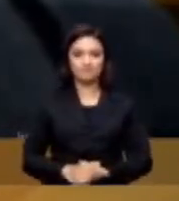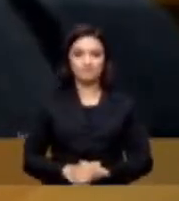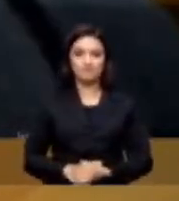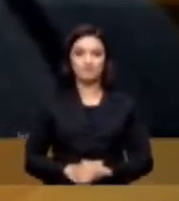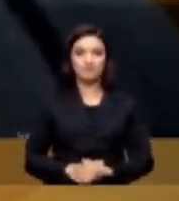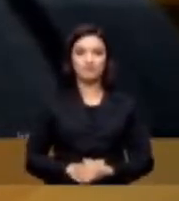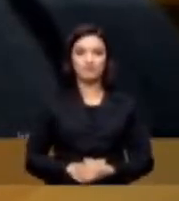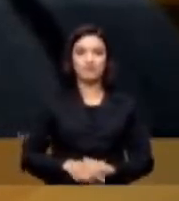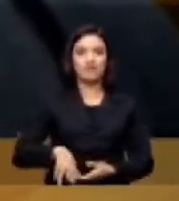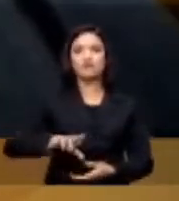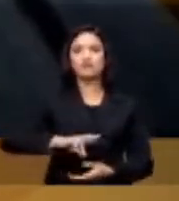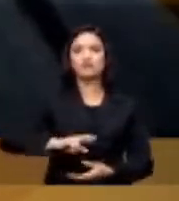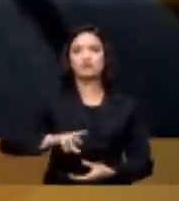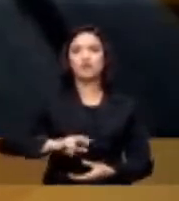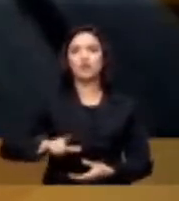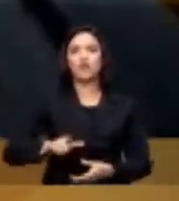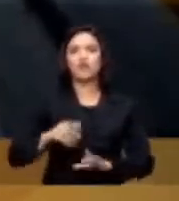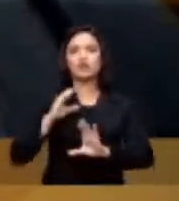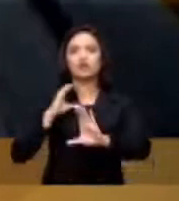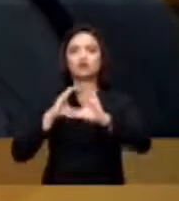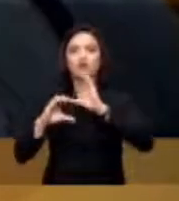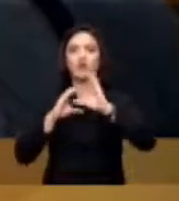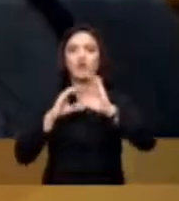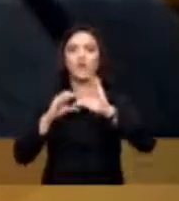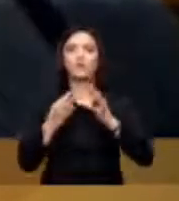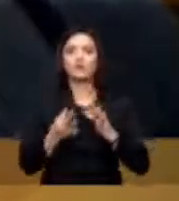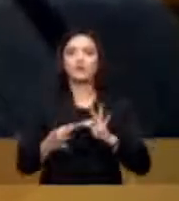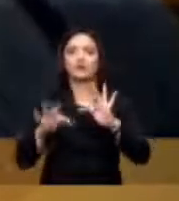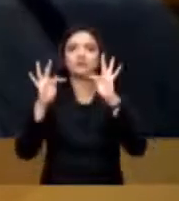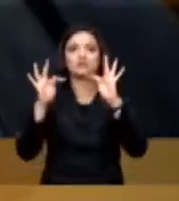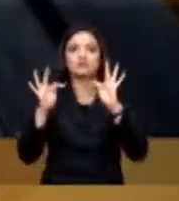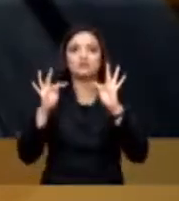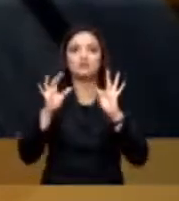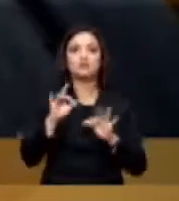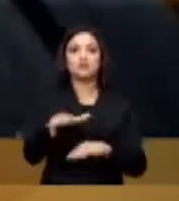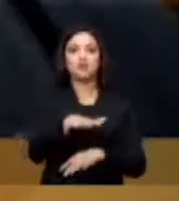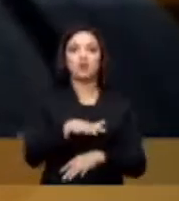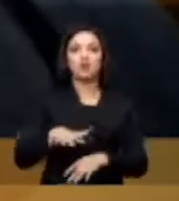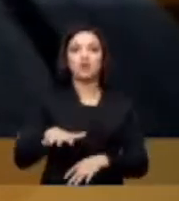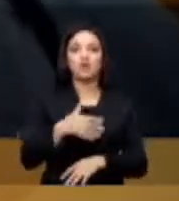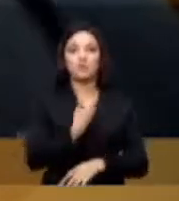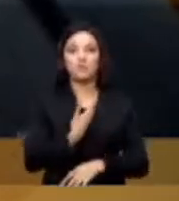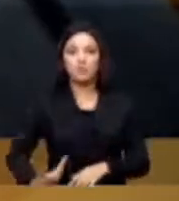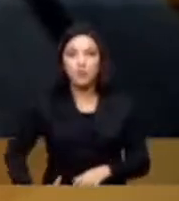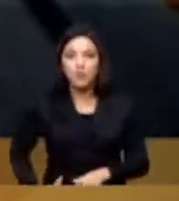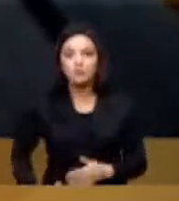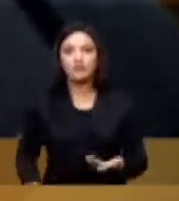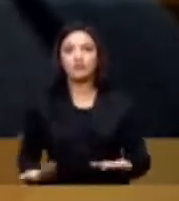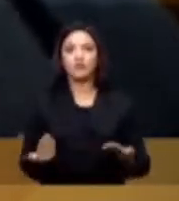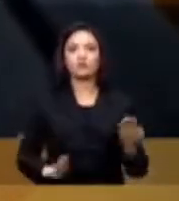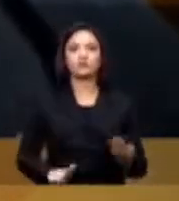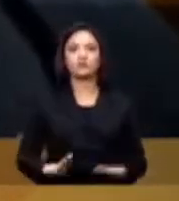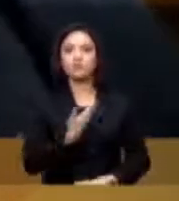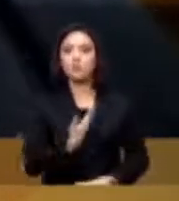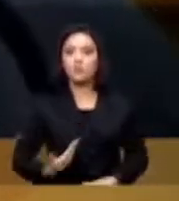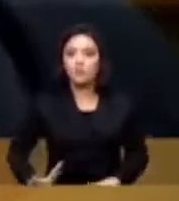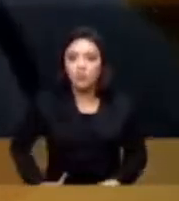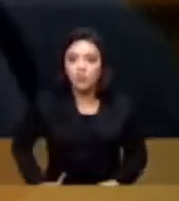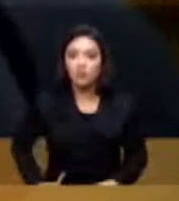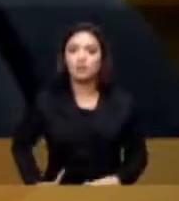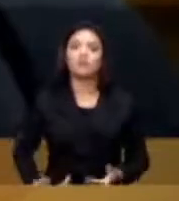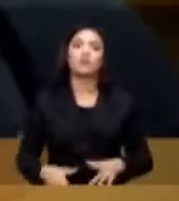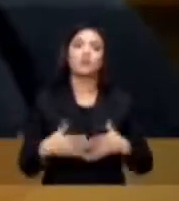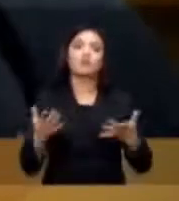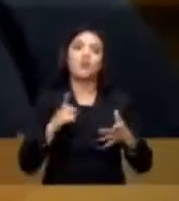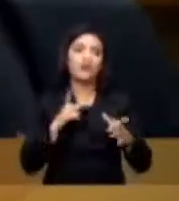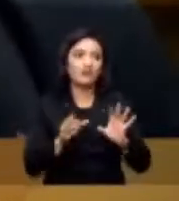de telecomunicações apenas em regime público, de serviço público por concessão ou por